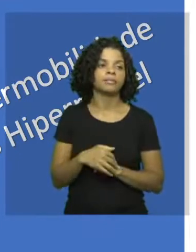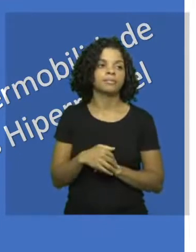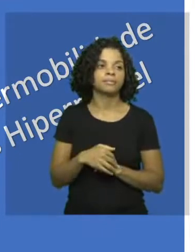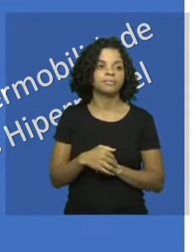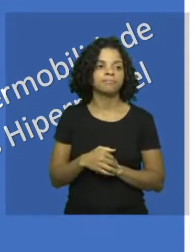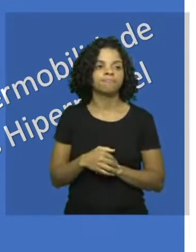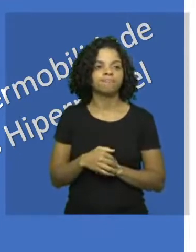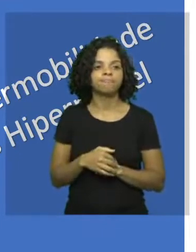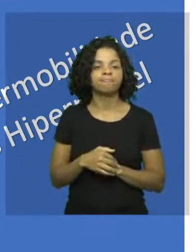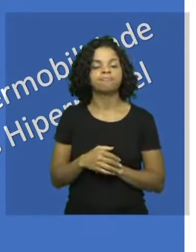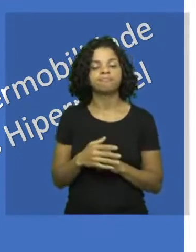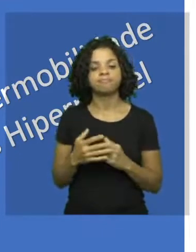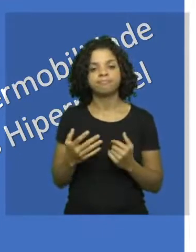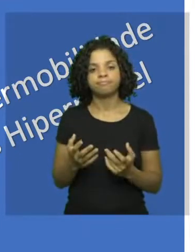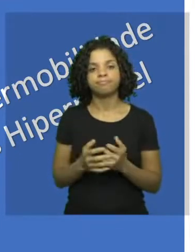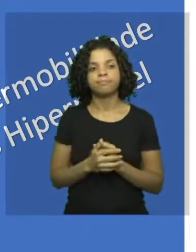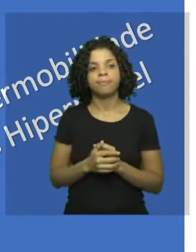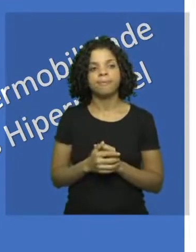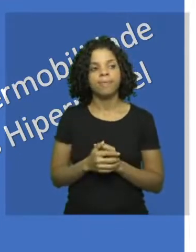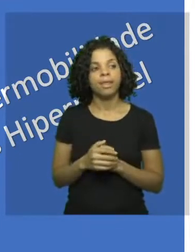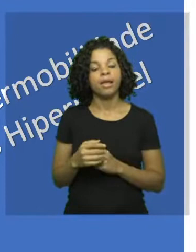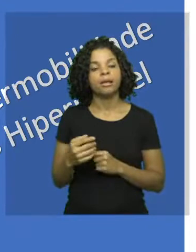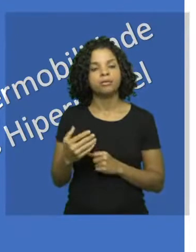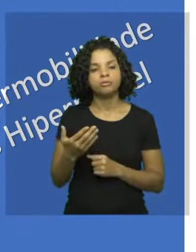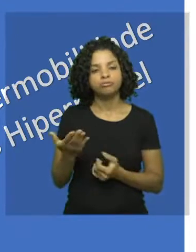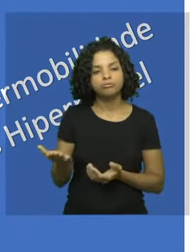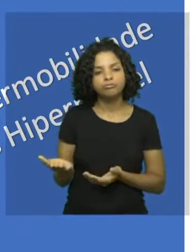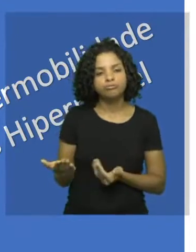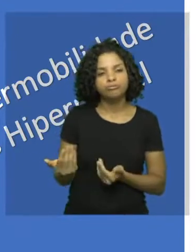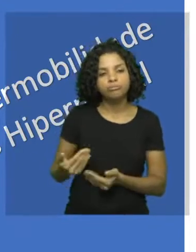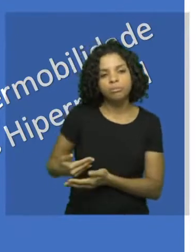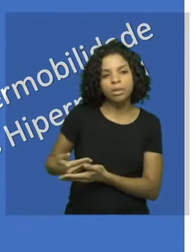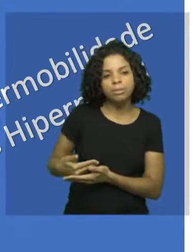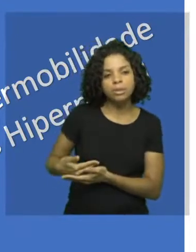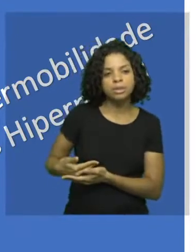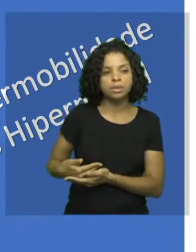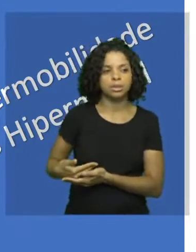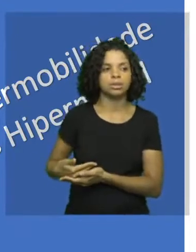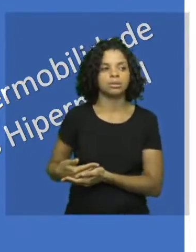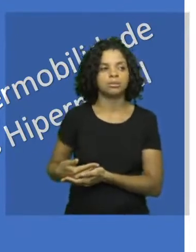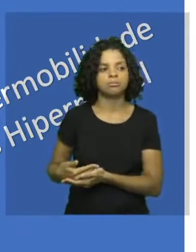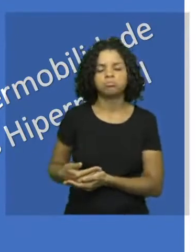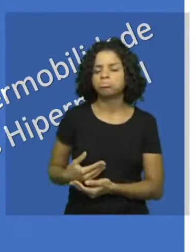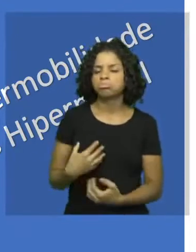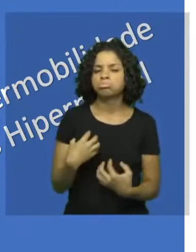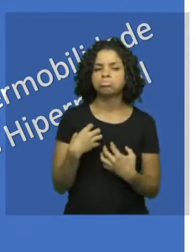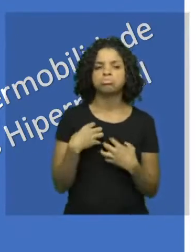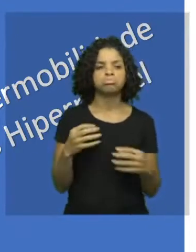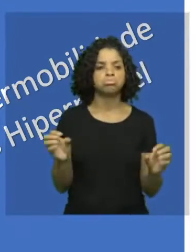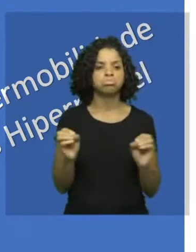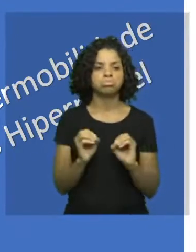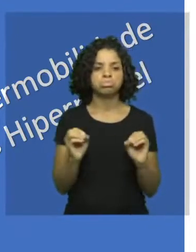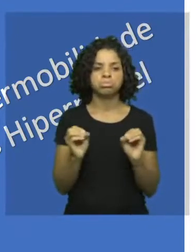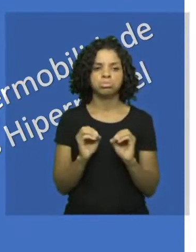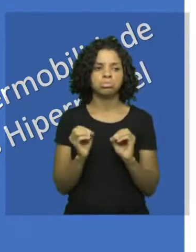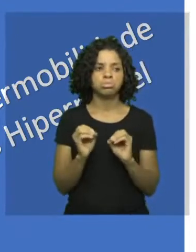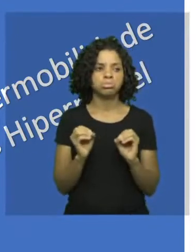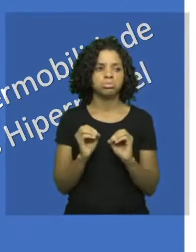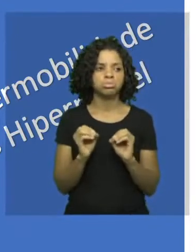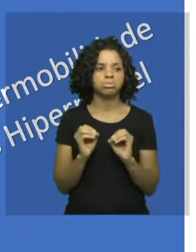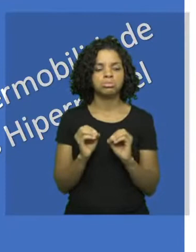diferença. Então, nos primeiros anos, a gente tem poucos sintomas, com atrasos